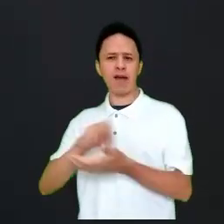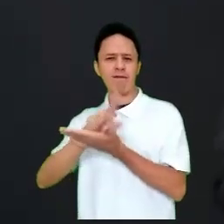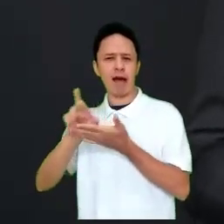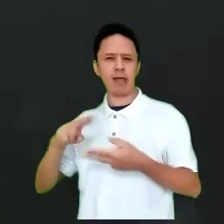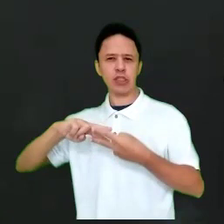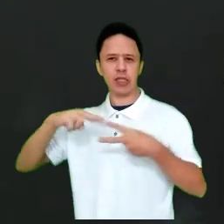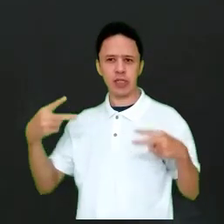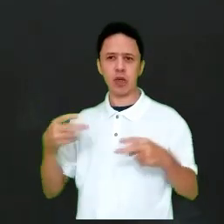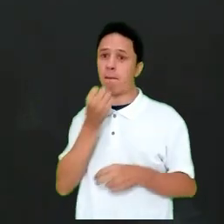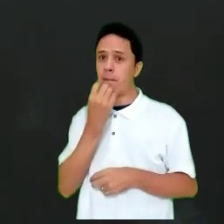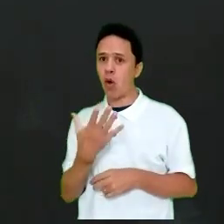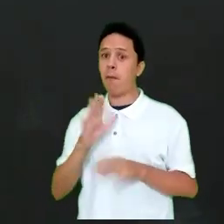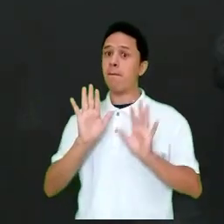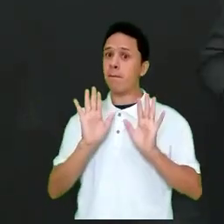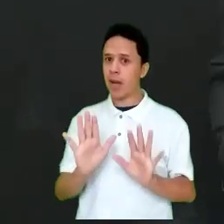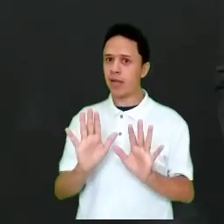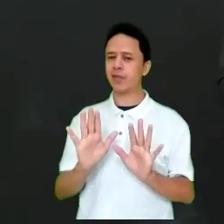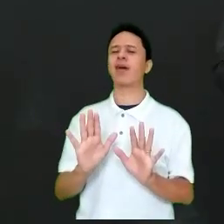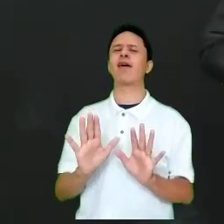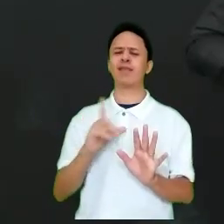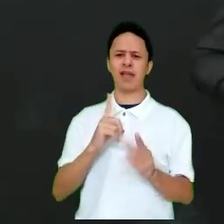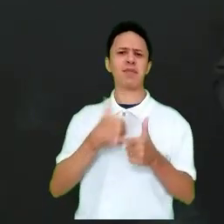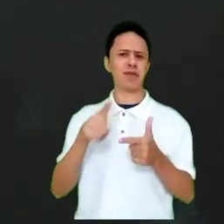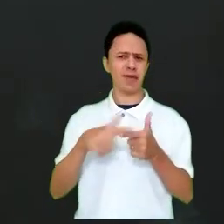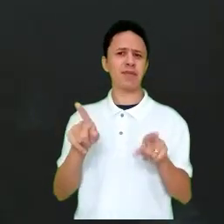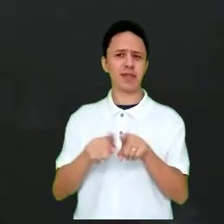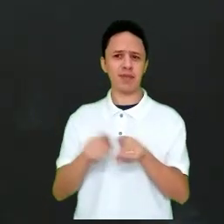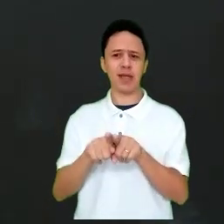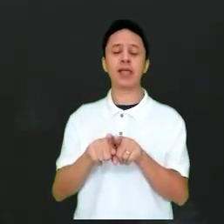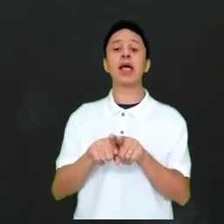variabilidade genética, isso é muito bom. Porém, há aí os seus